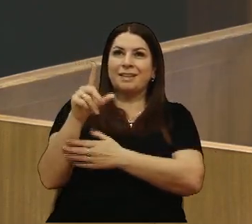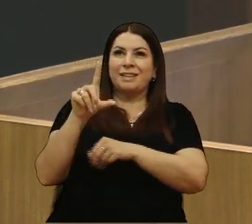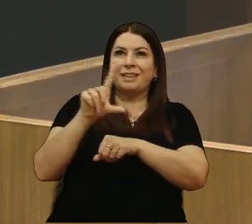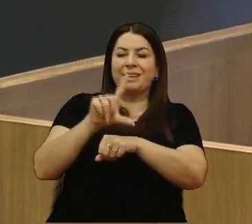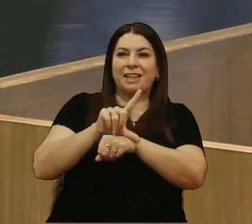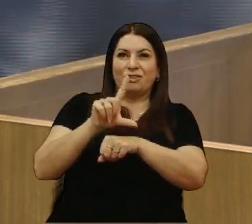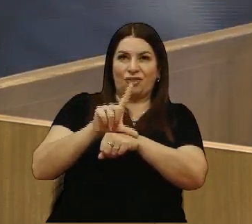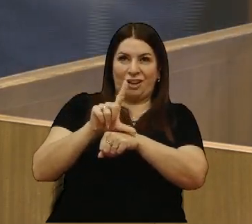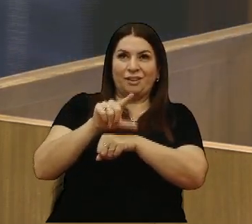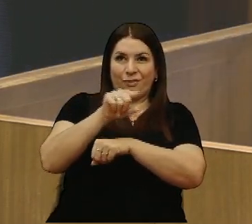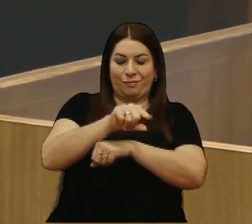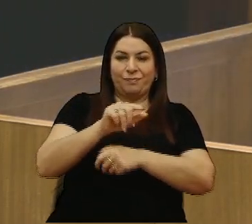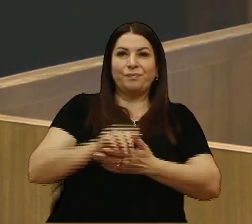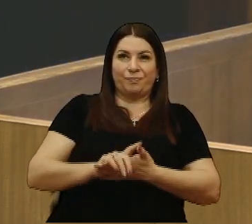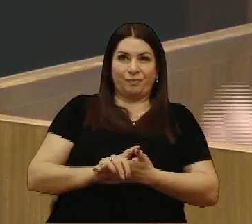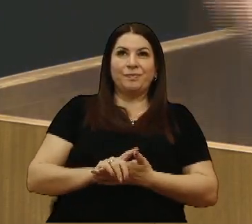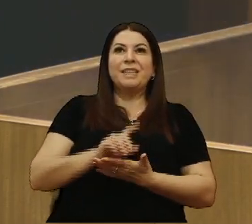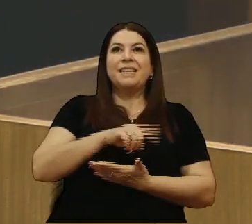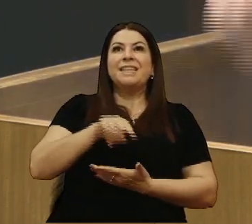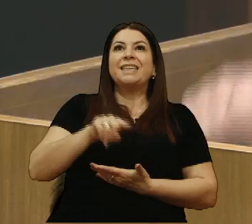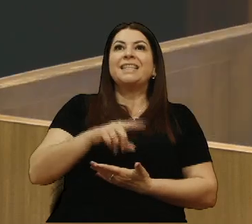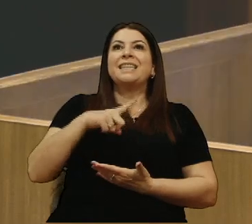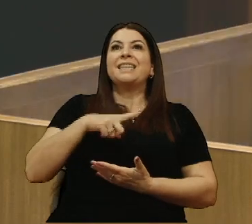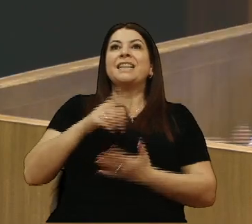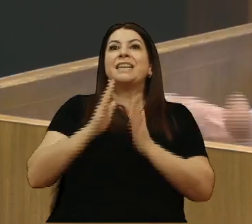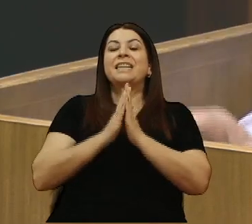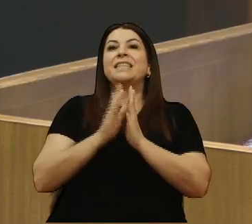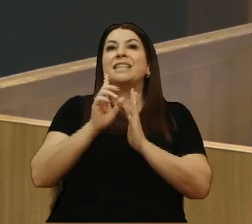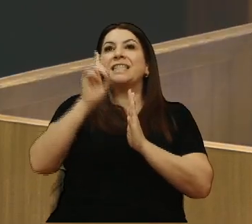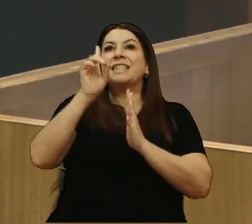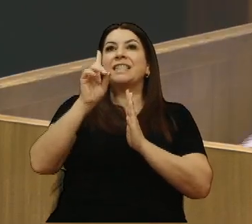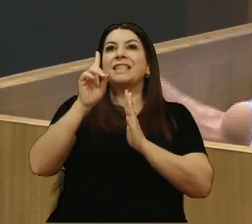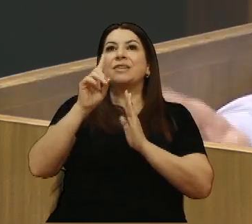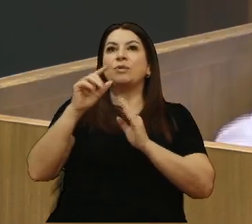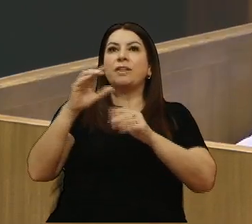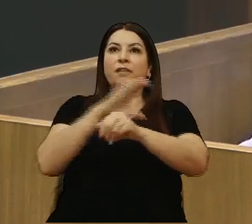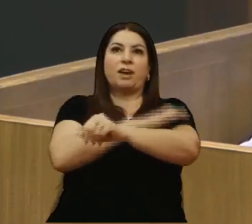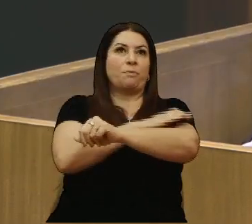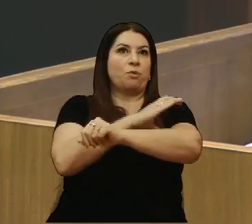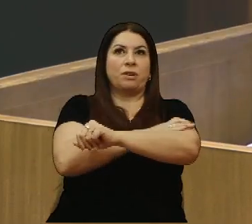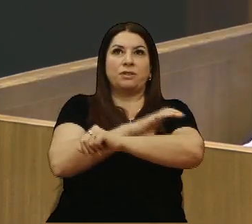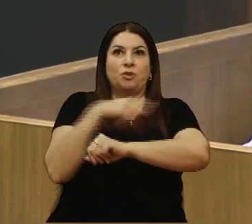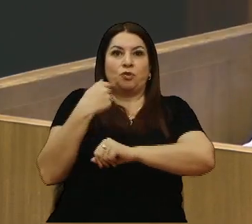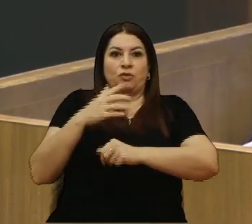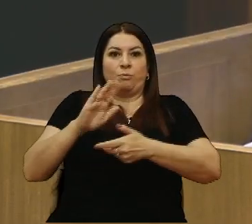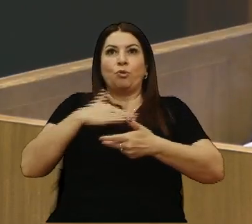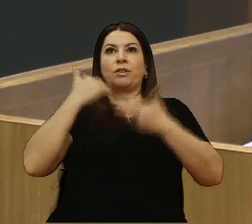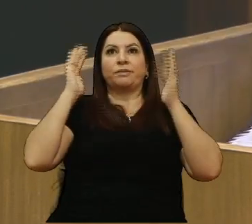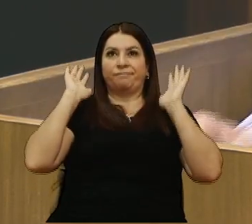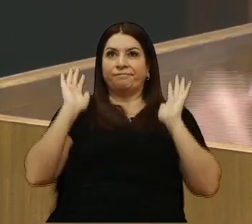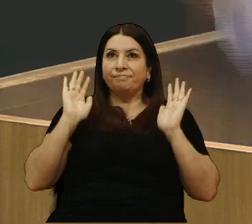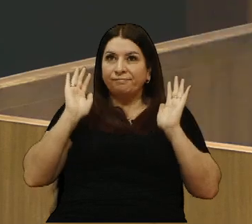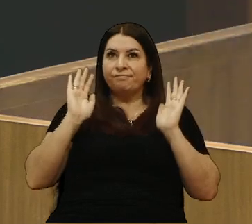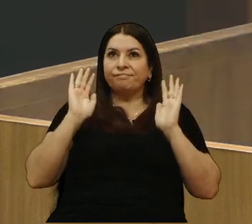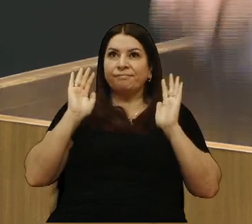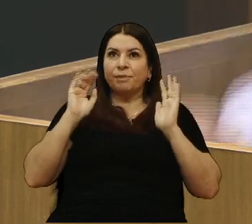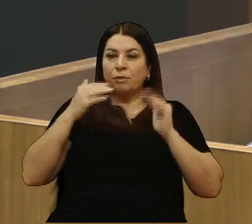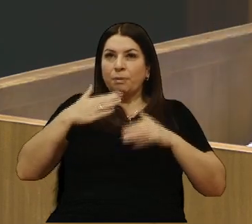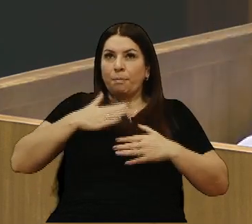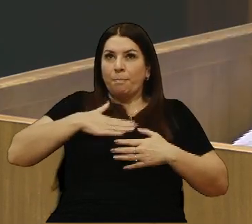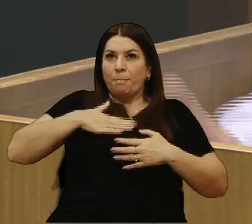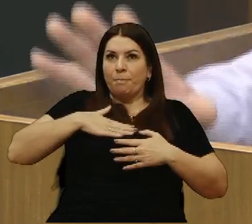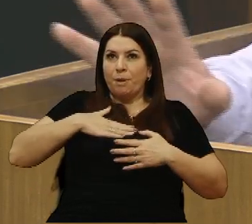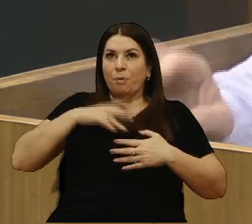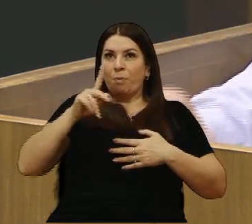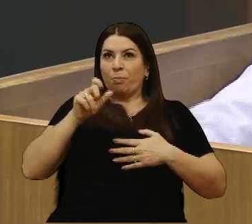Grande. Bom, graças a Deus que ele estava de caminhonete, senão nós tínhamos se matado. Porque se fosse o meu Palio,